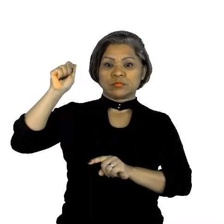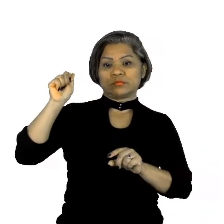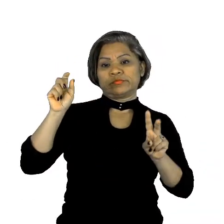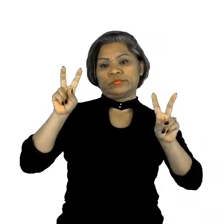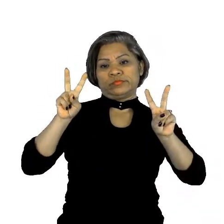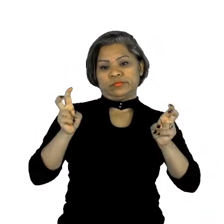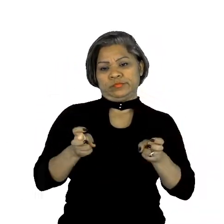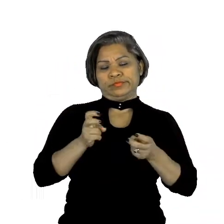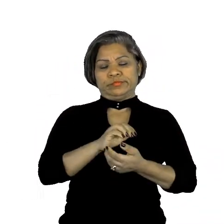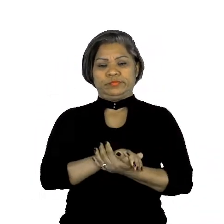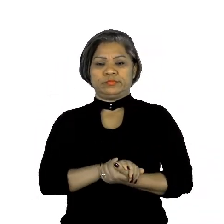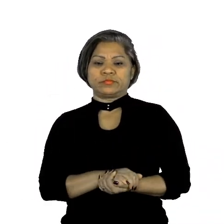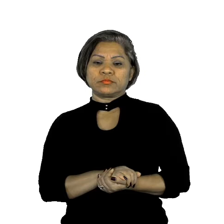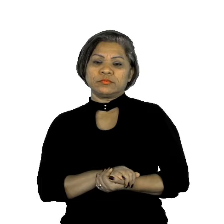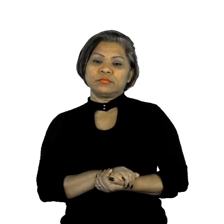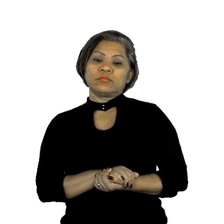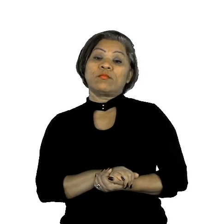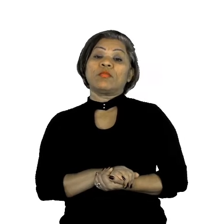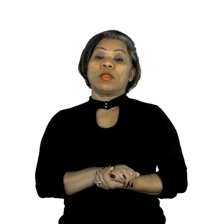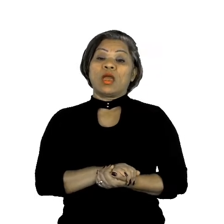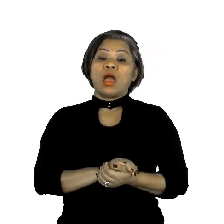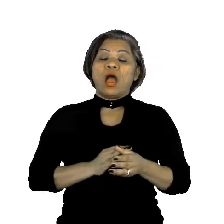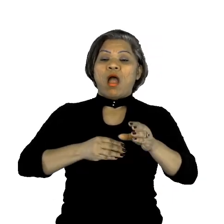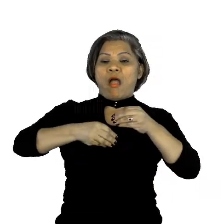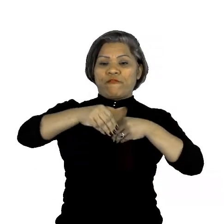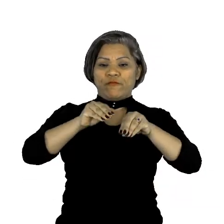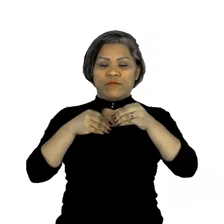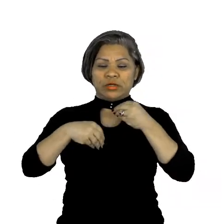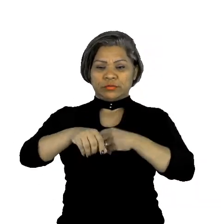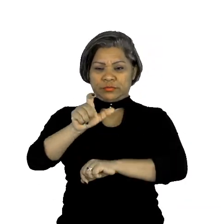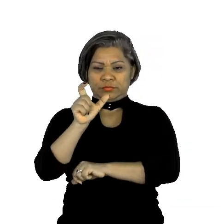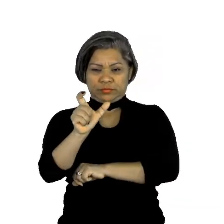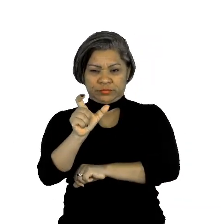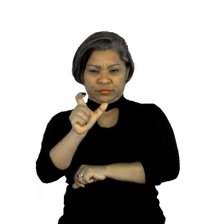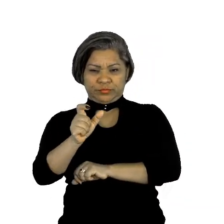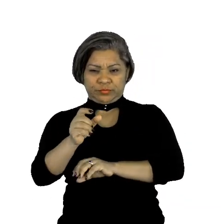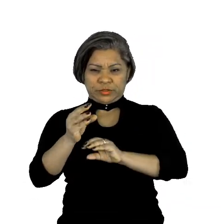A flexão das palavras destacadas é exemplo